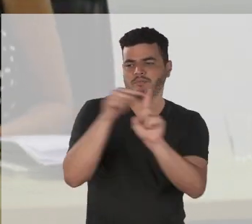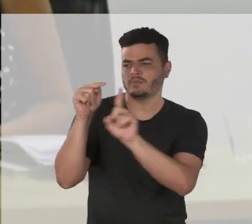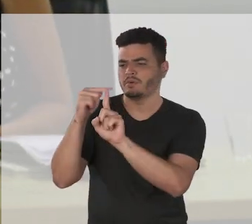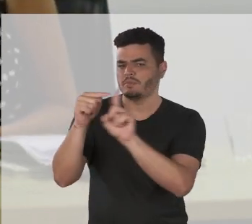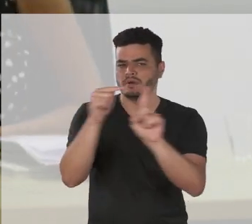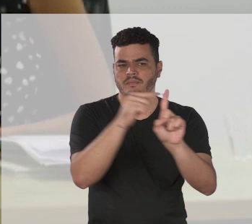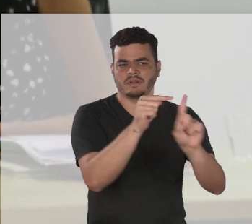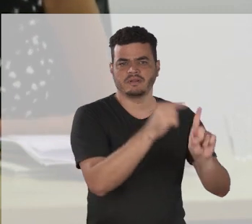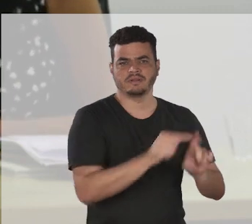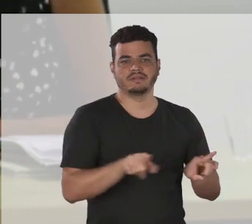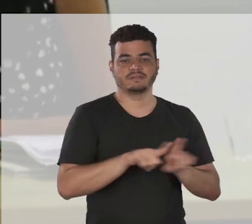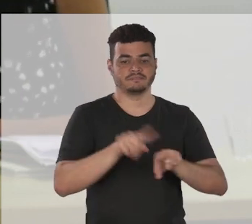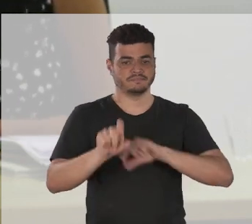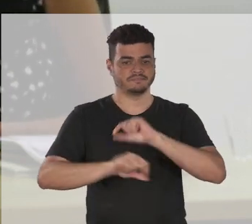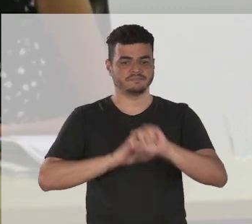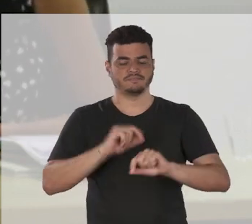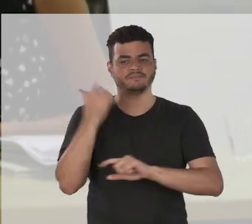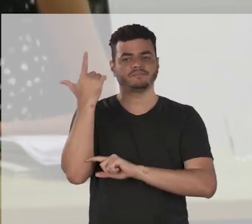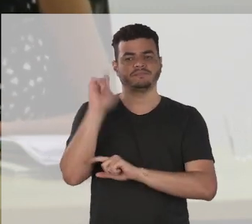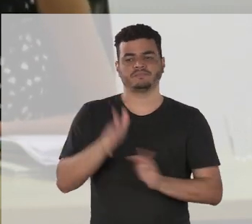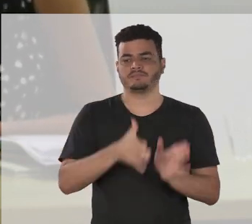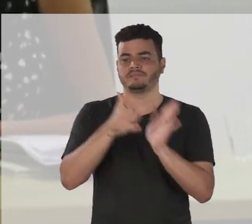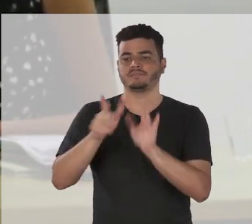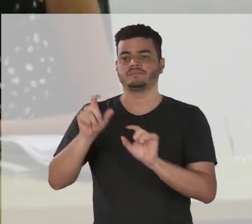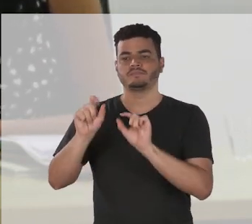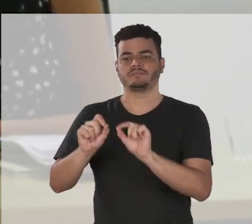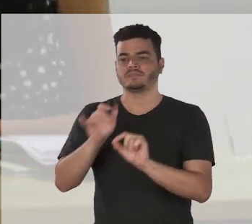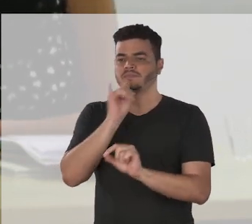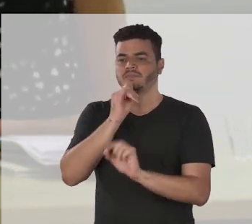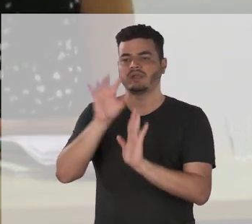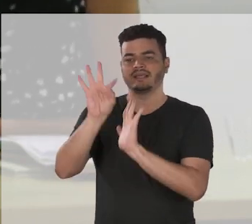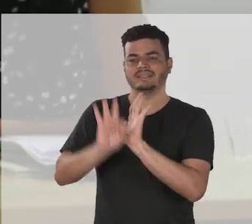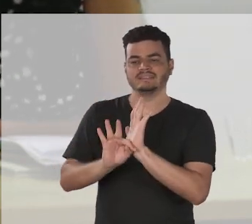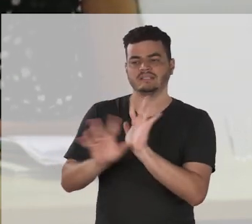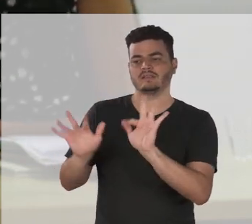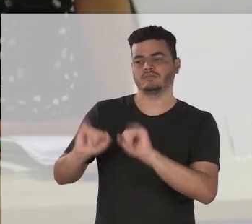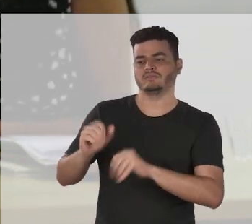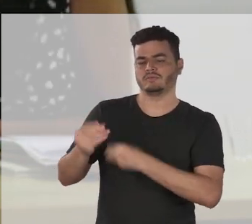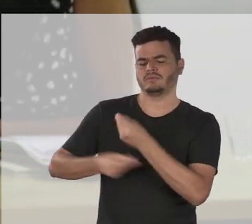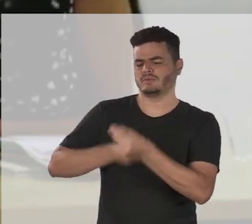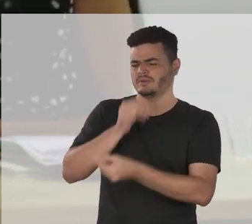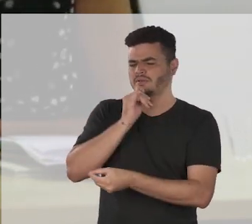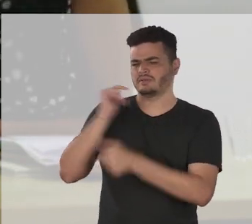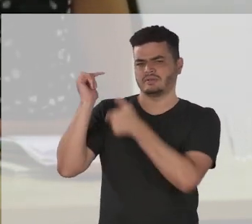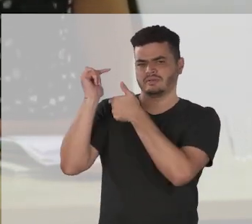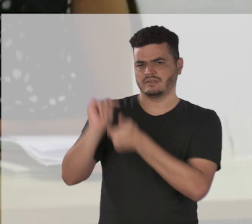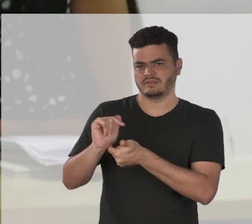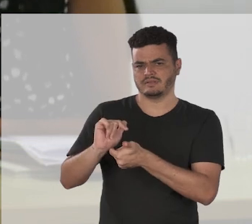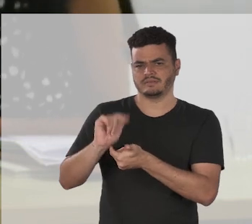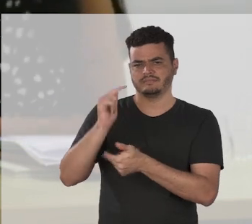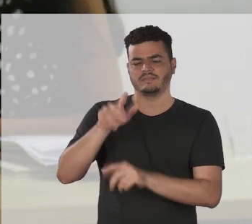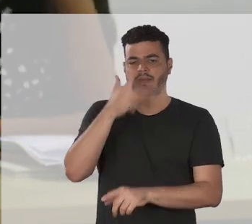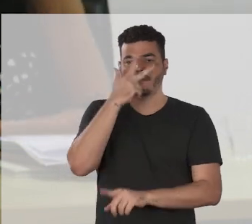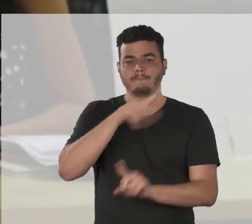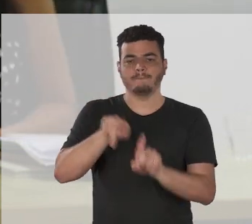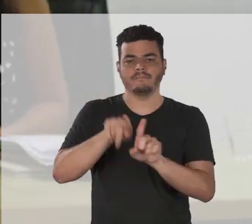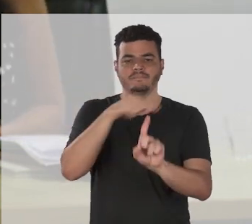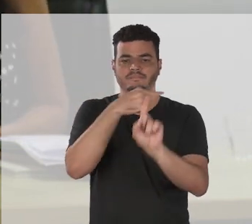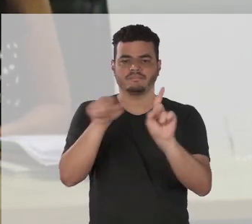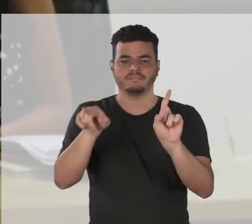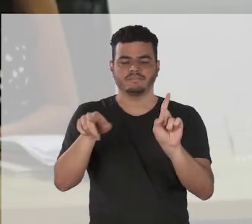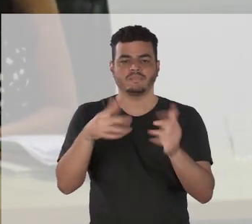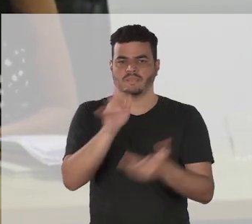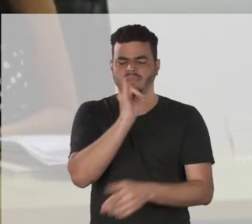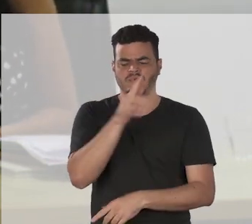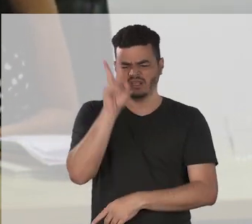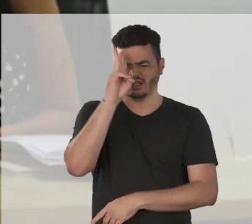tema dos finais. Essa questão de que tem nos contos clássicos, essa questão do cancelamento também. Bom,